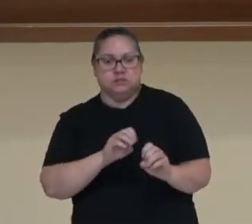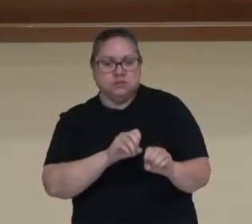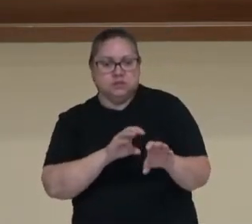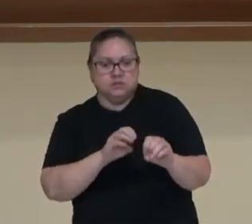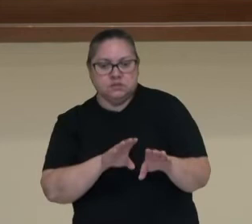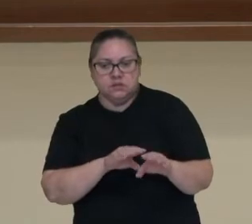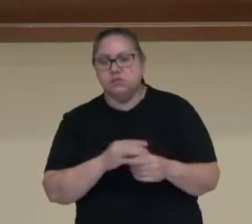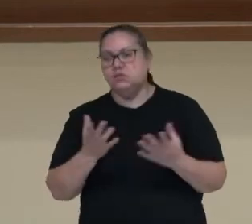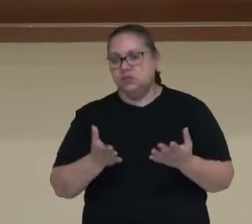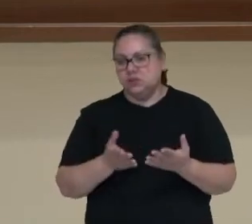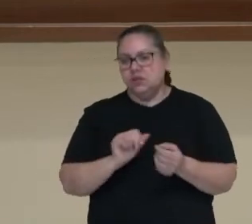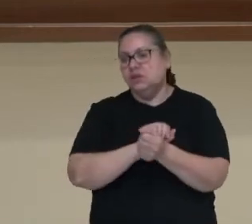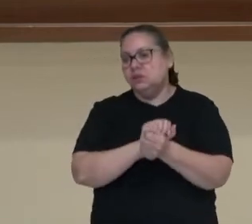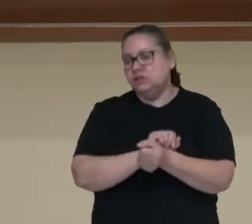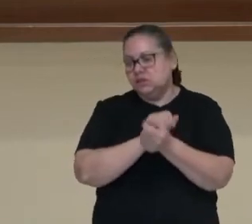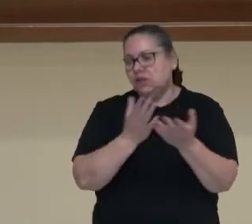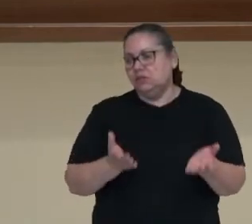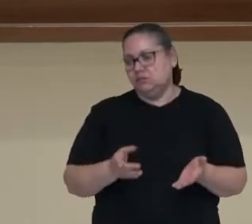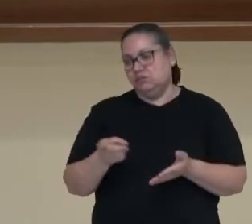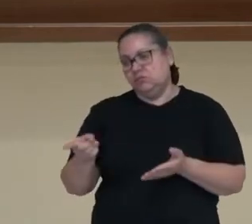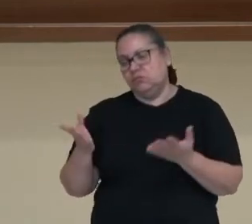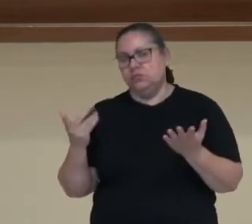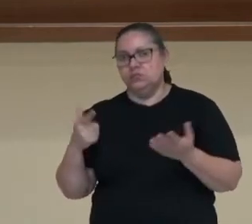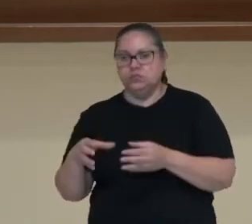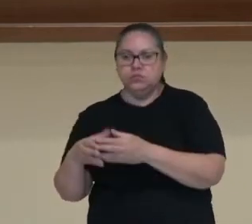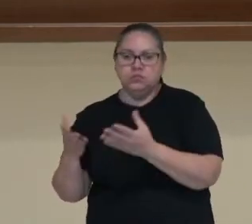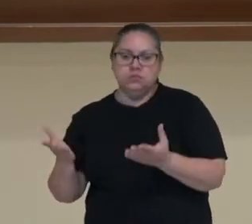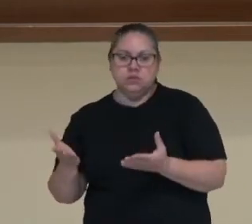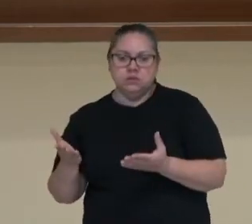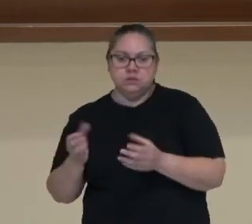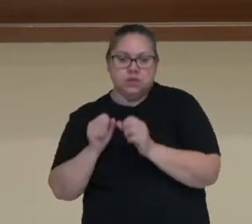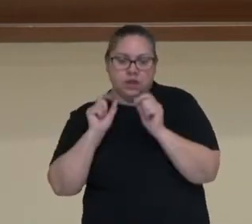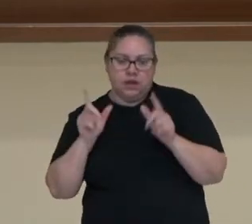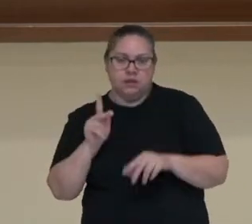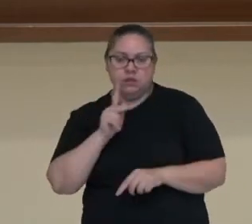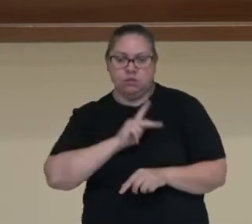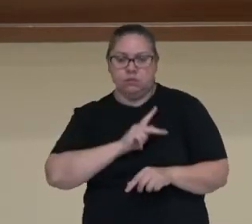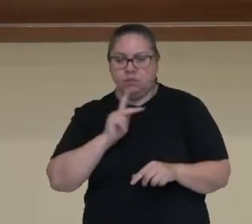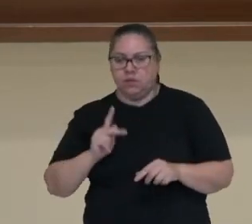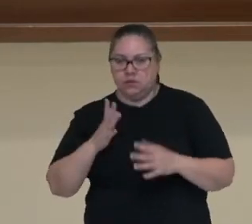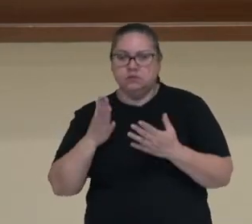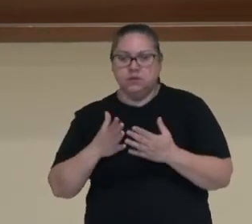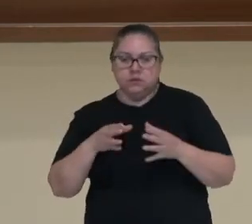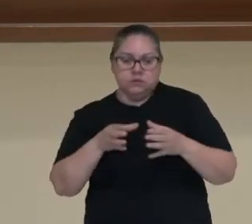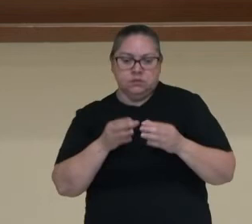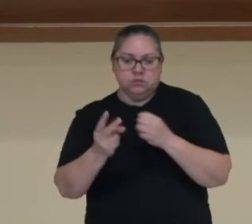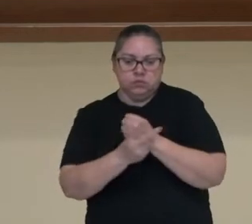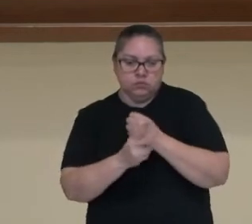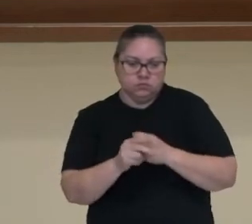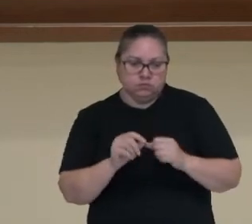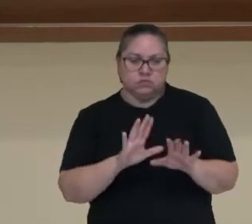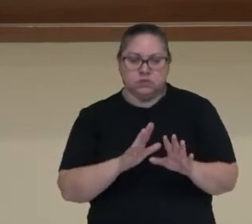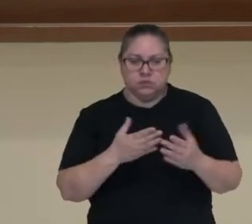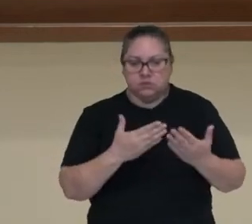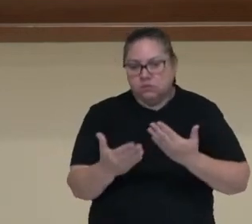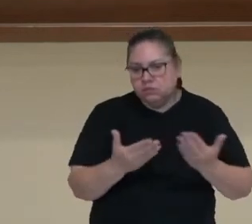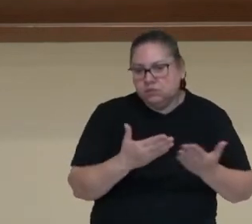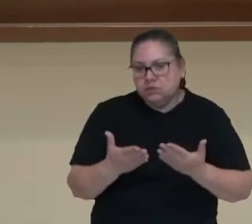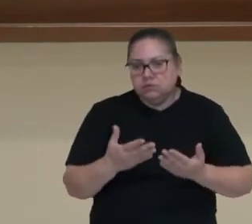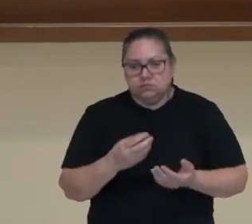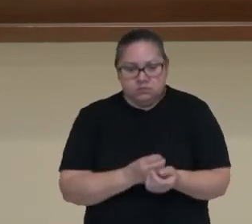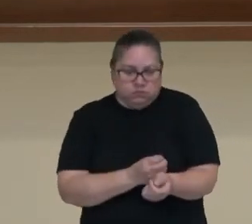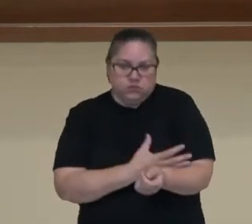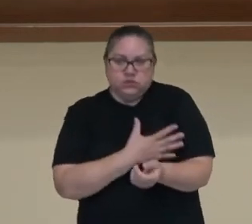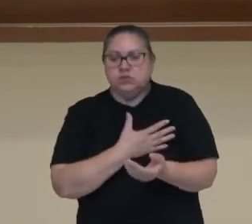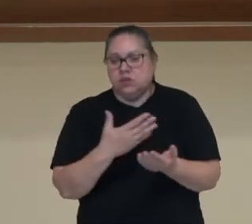cara para ele ser o quê? Escravizado por um bandeirante. Ou seja, claro que o padre vai tentar defender o seu grupo, até porque tem também uma relação